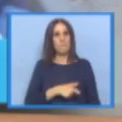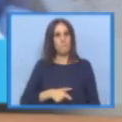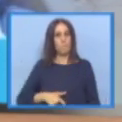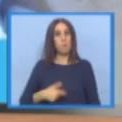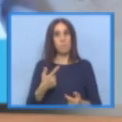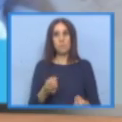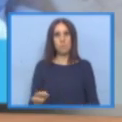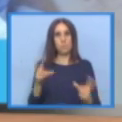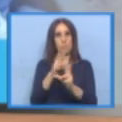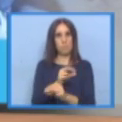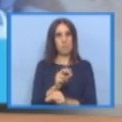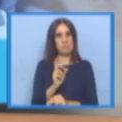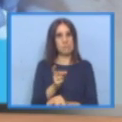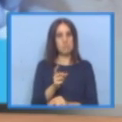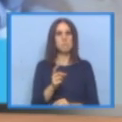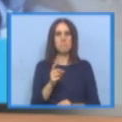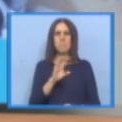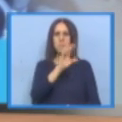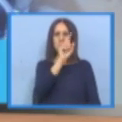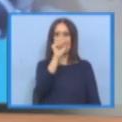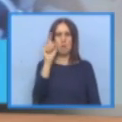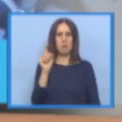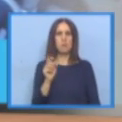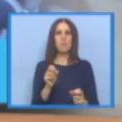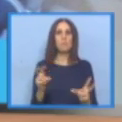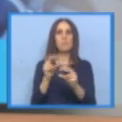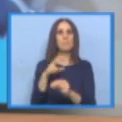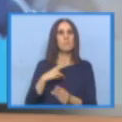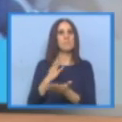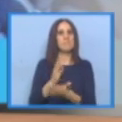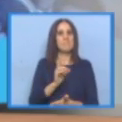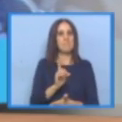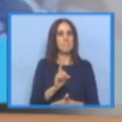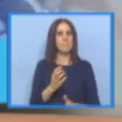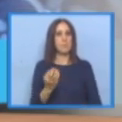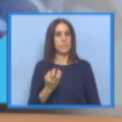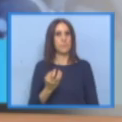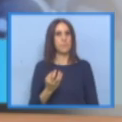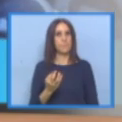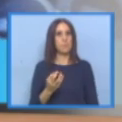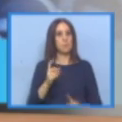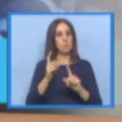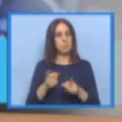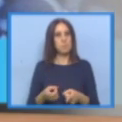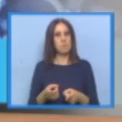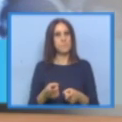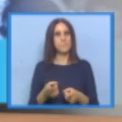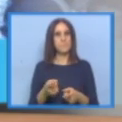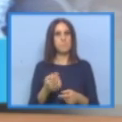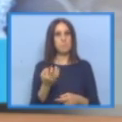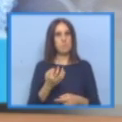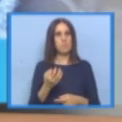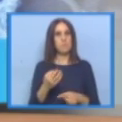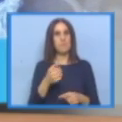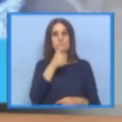esta novidade, efetivamente, que se vê noutros países, não é uma novidade exclusiva de Portugal, de começar a chegar ao